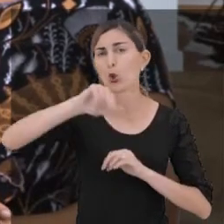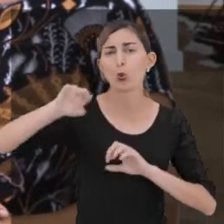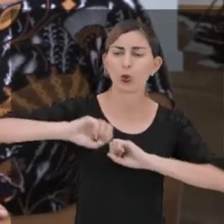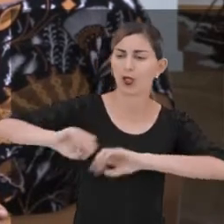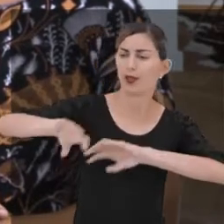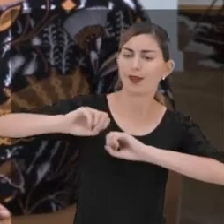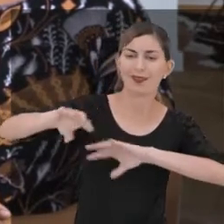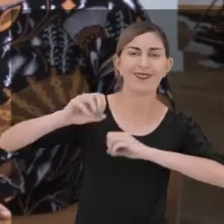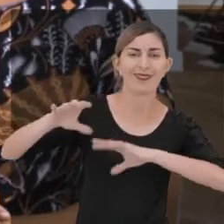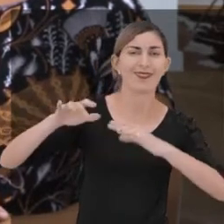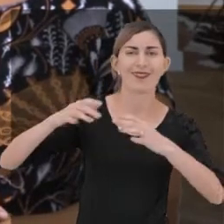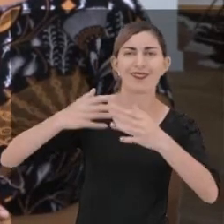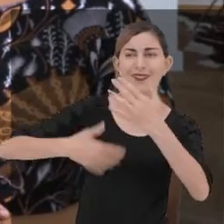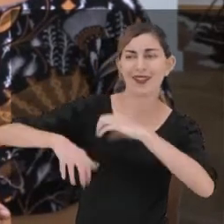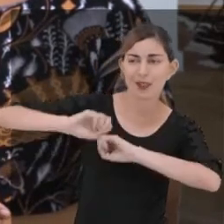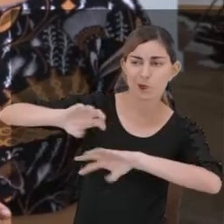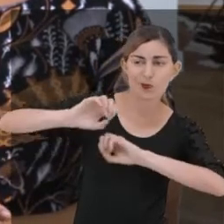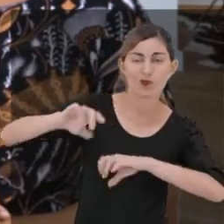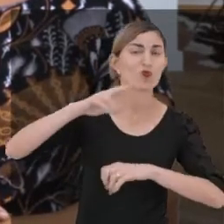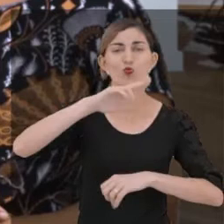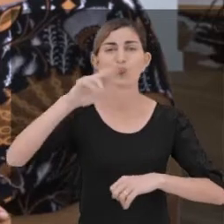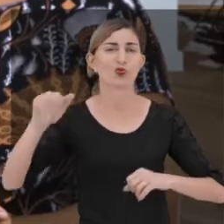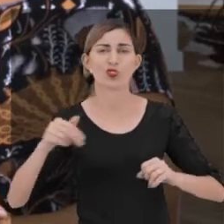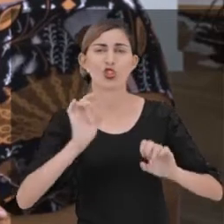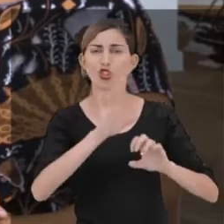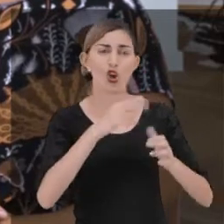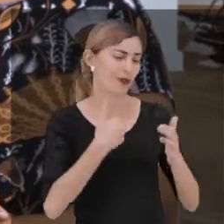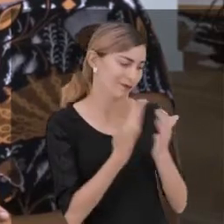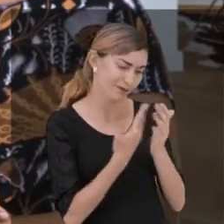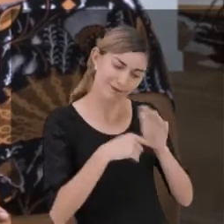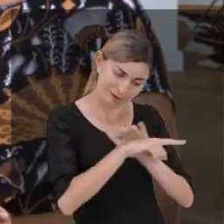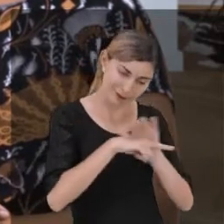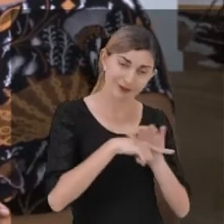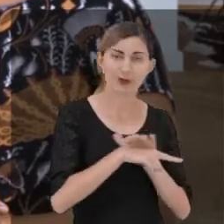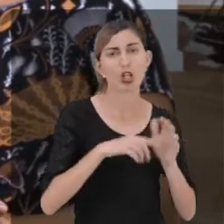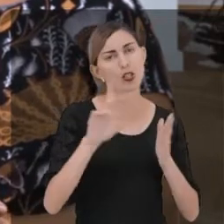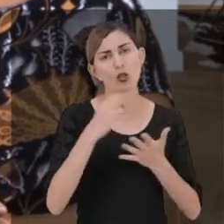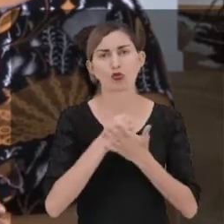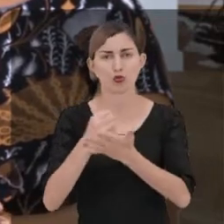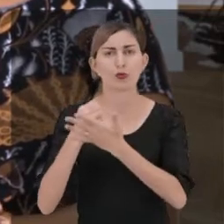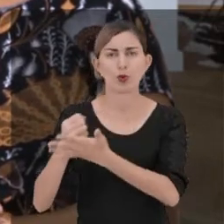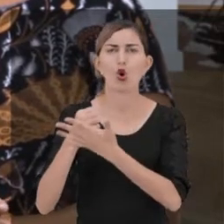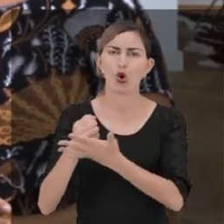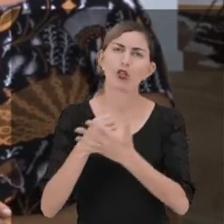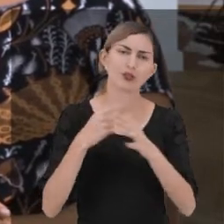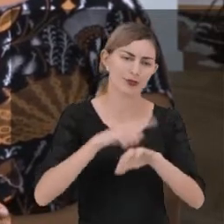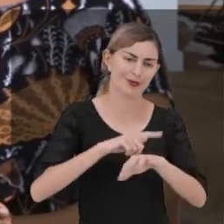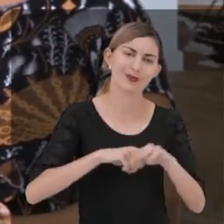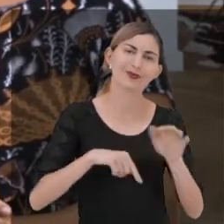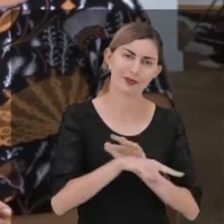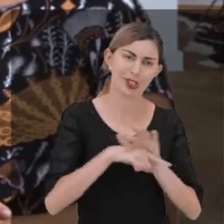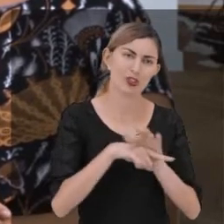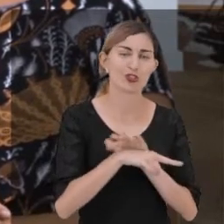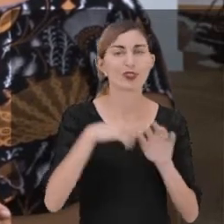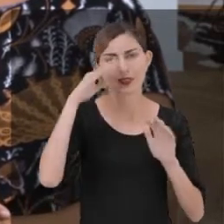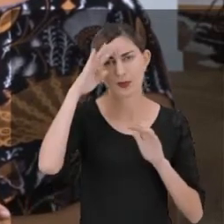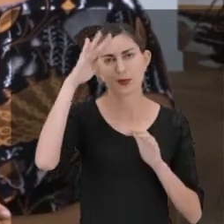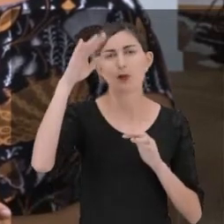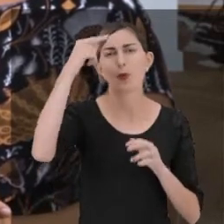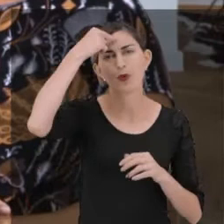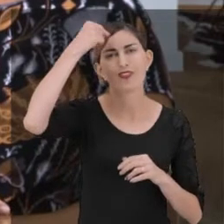não interage dando aulas, ele dá suporte nos momentos de pesquisa, principalmente